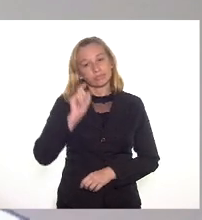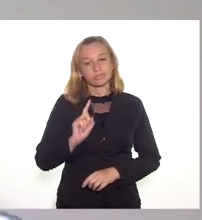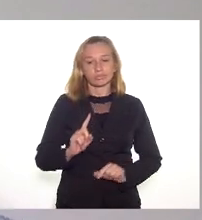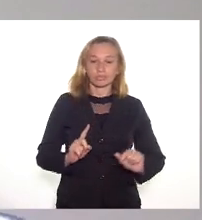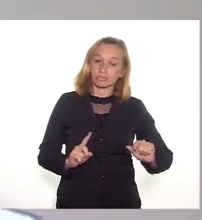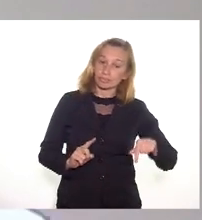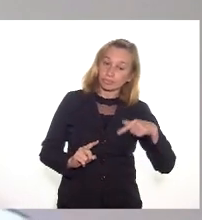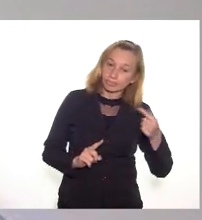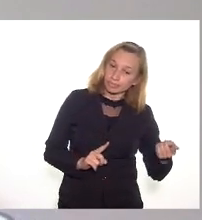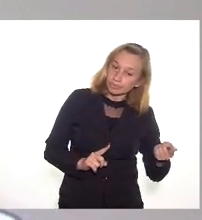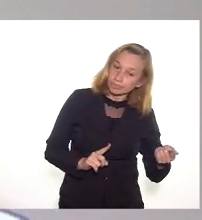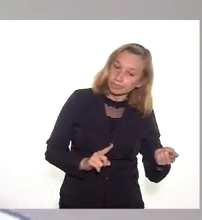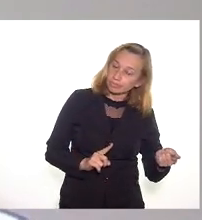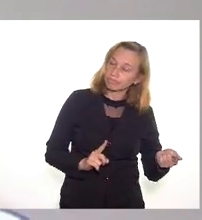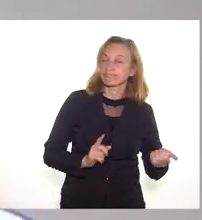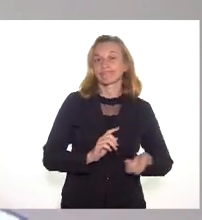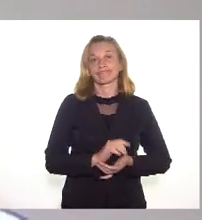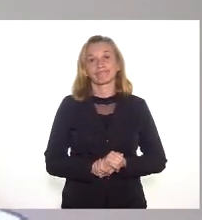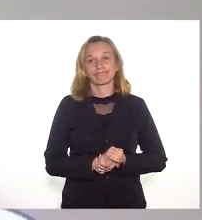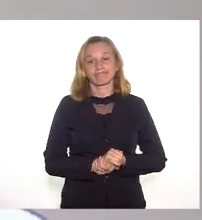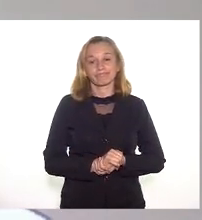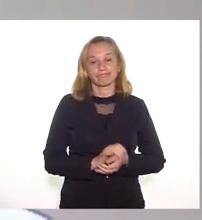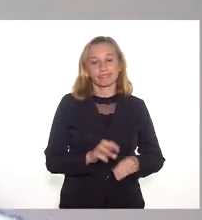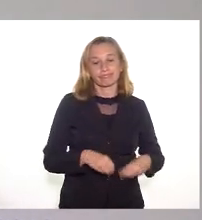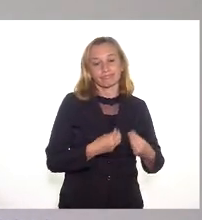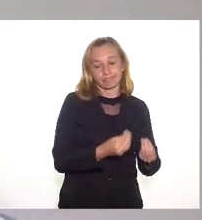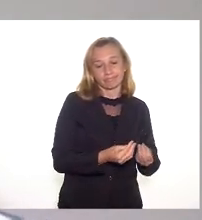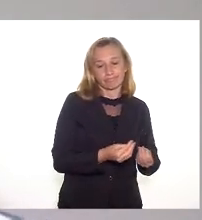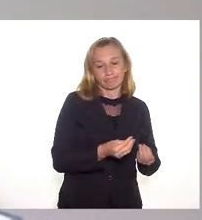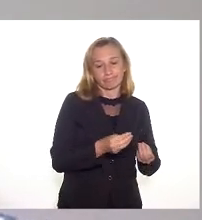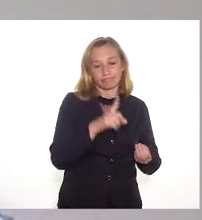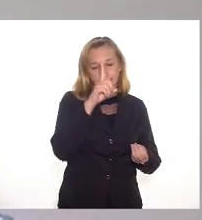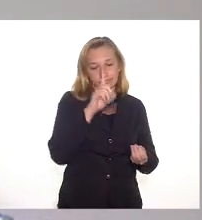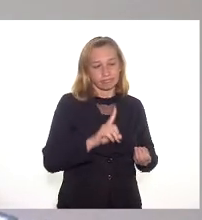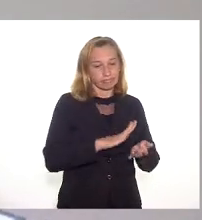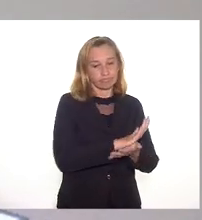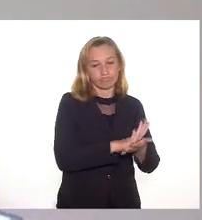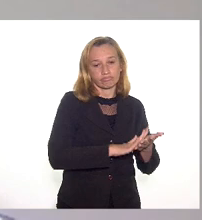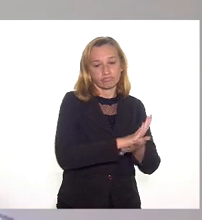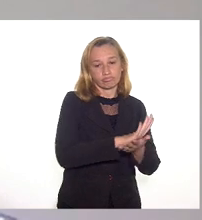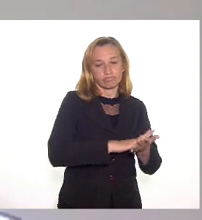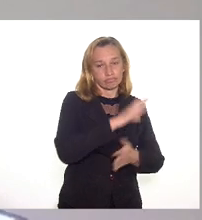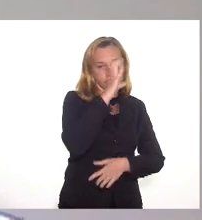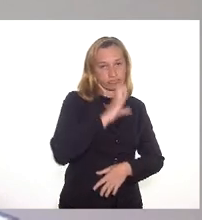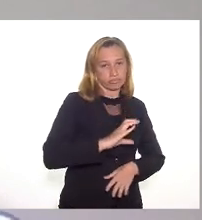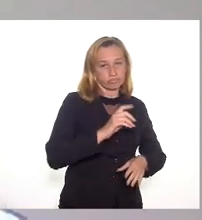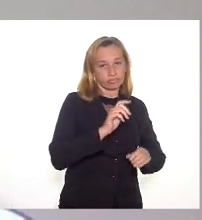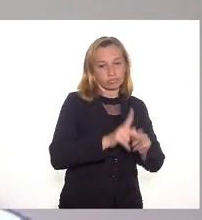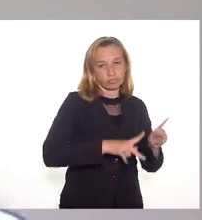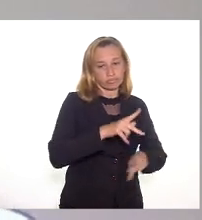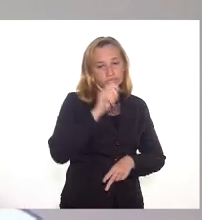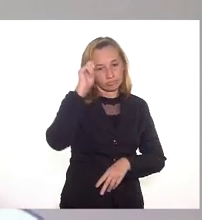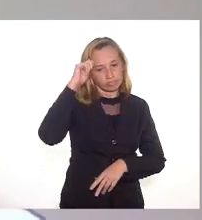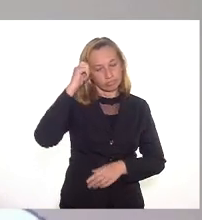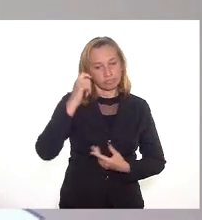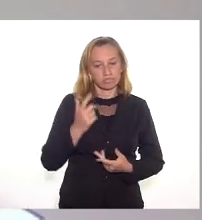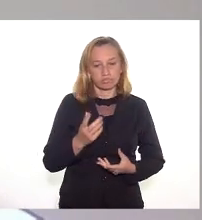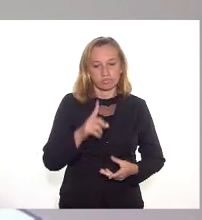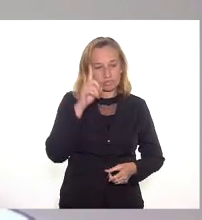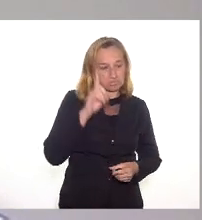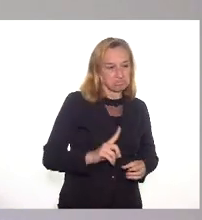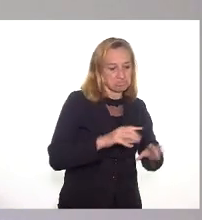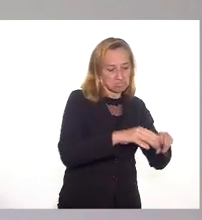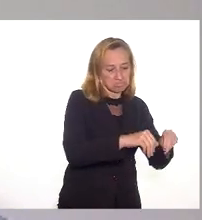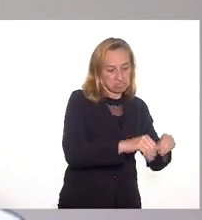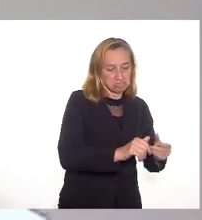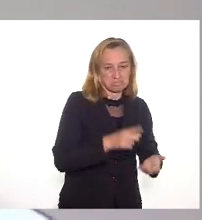outro lado não foi capaz de garantir nenhum direito de cidadania ao povo negro não garantiu o direito à terra